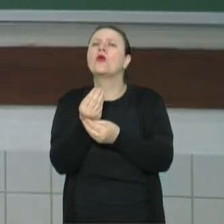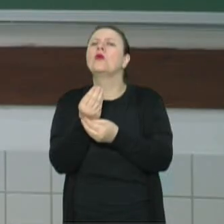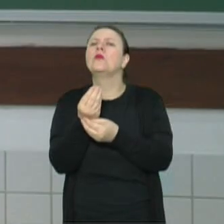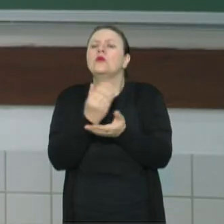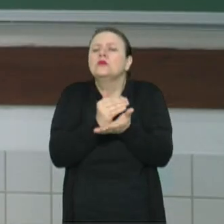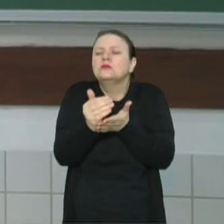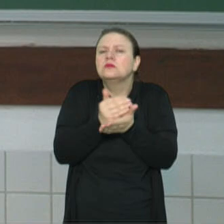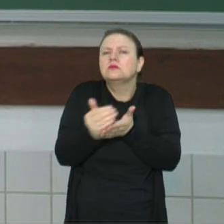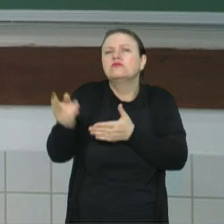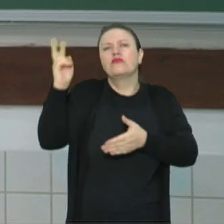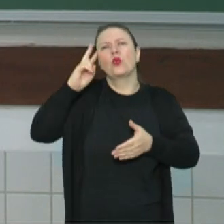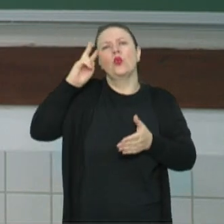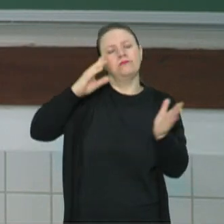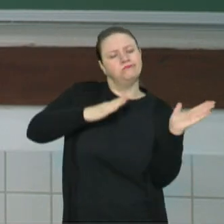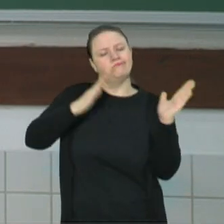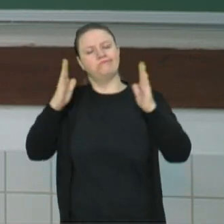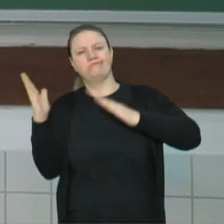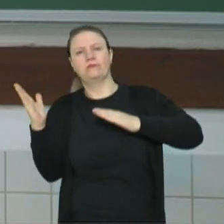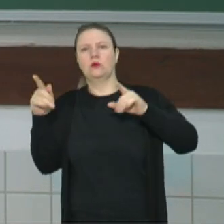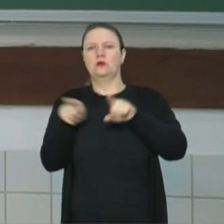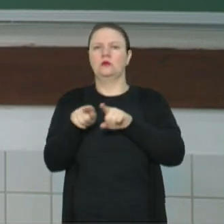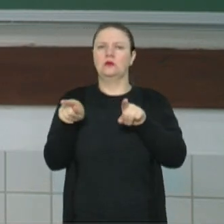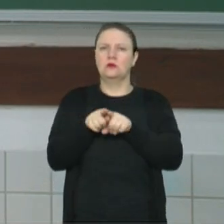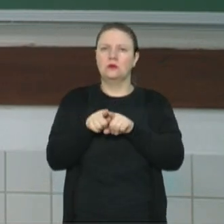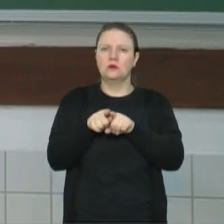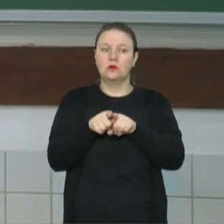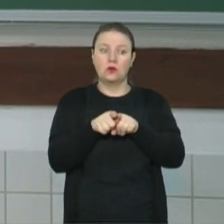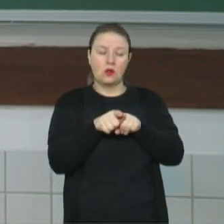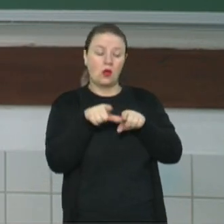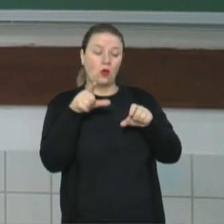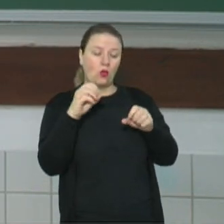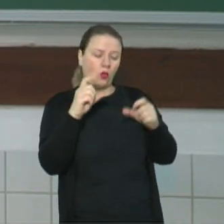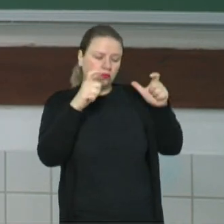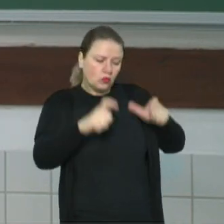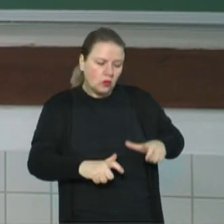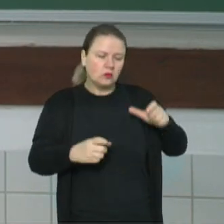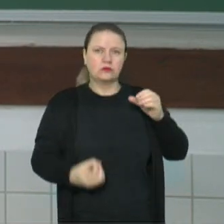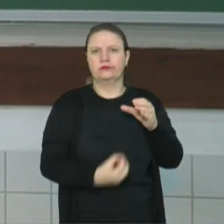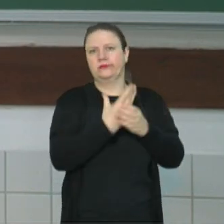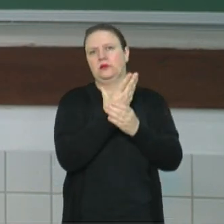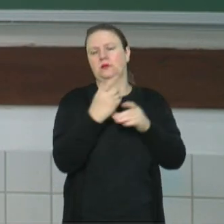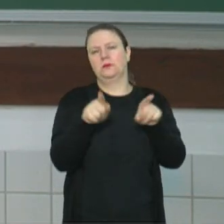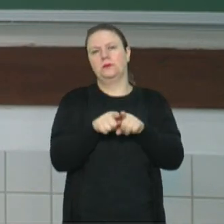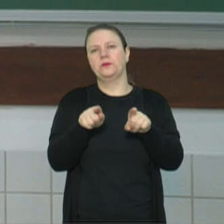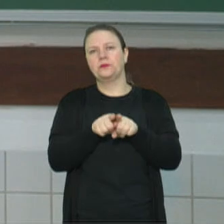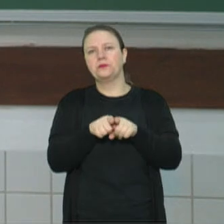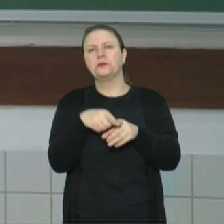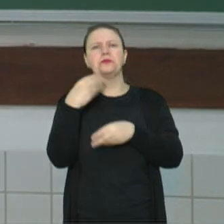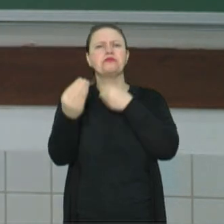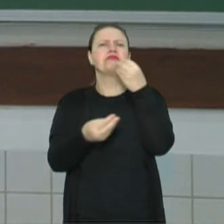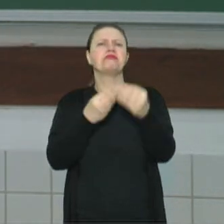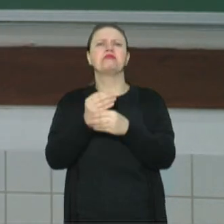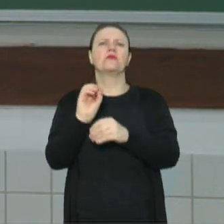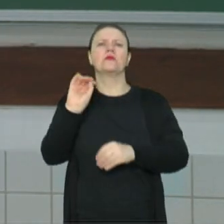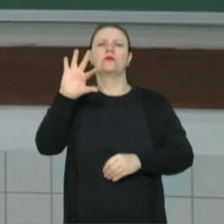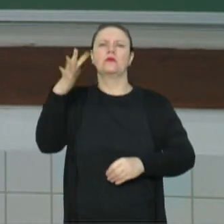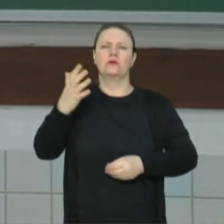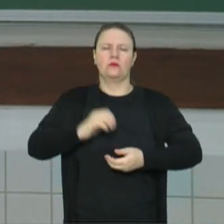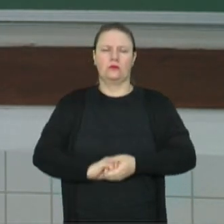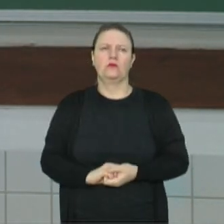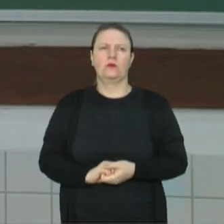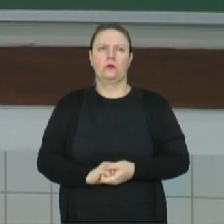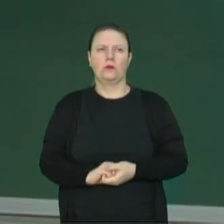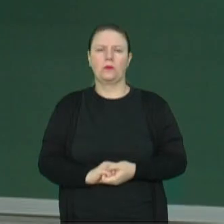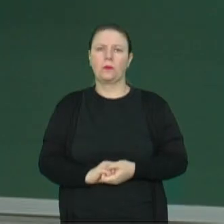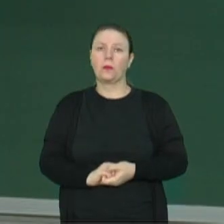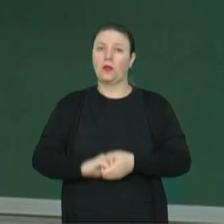vamos começar com a parte histórica, né, do jiu-jitsu, de onde ele foi criado, a sua origem, né, e vamos tratar como que funciona especificamente a